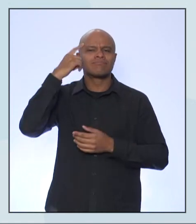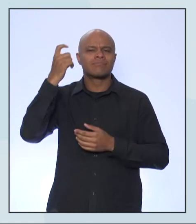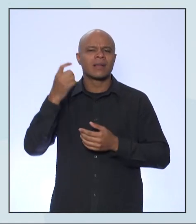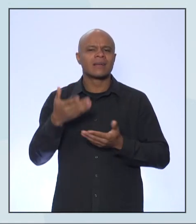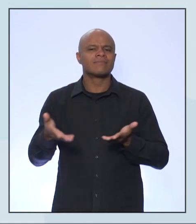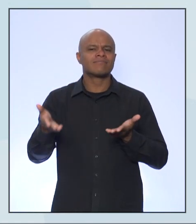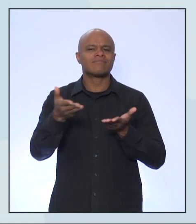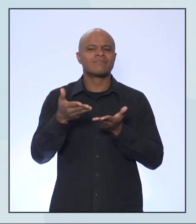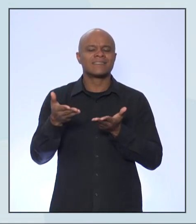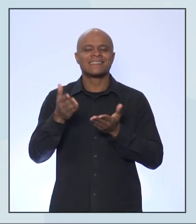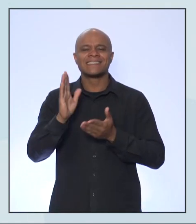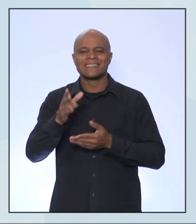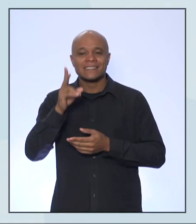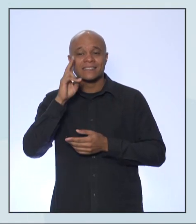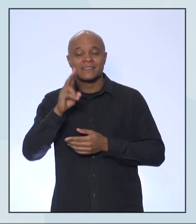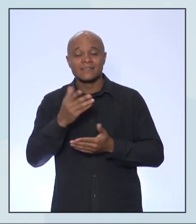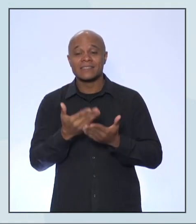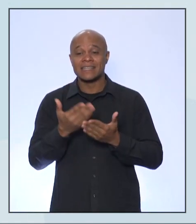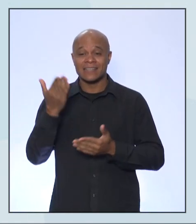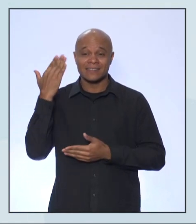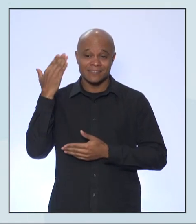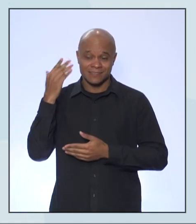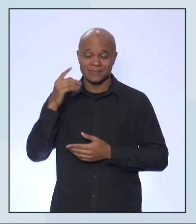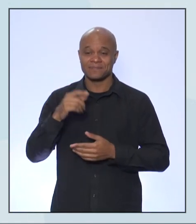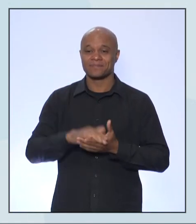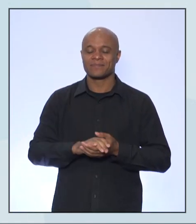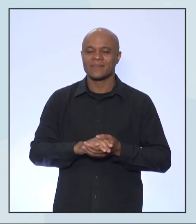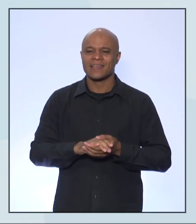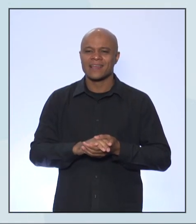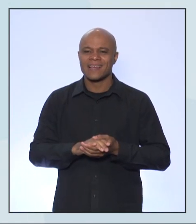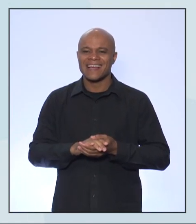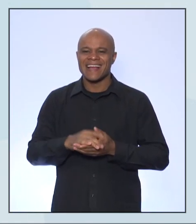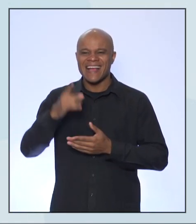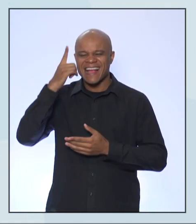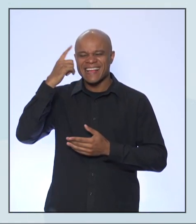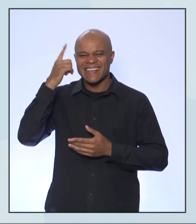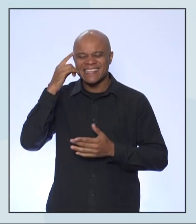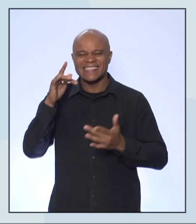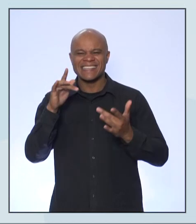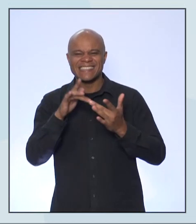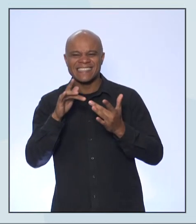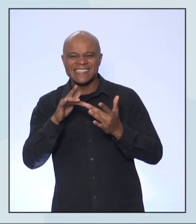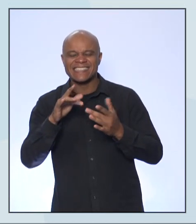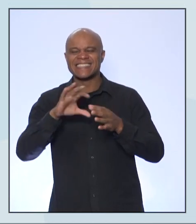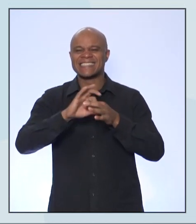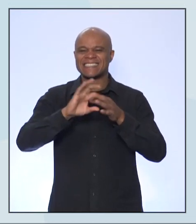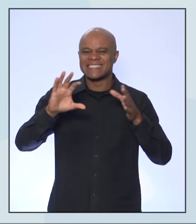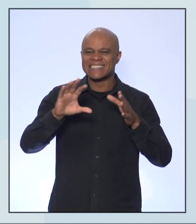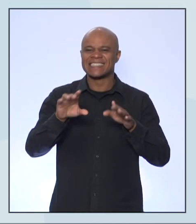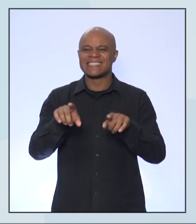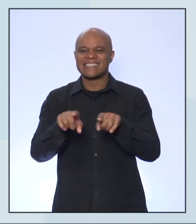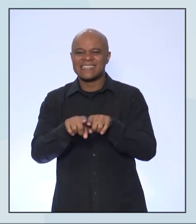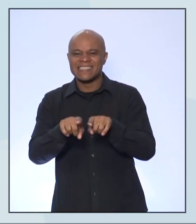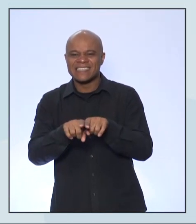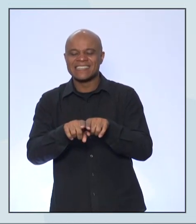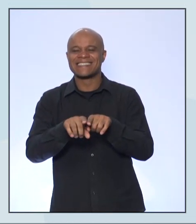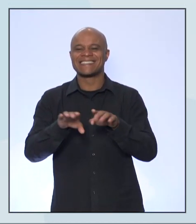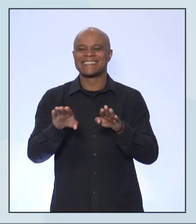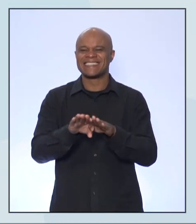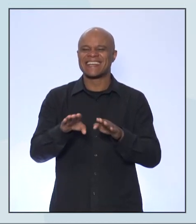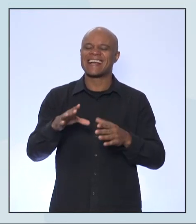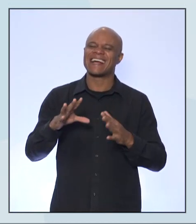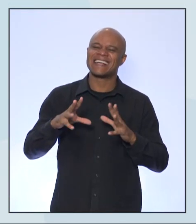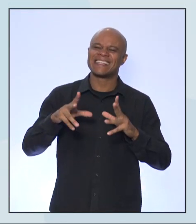Vocês já viram isso nas aulas anteriores. São ideias relacionadas à liberdade, igualdade, e essas ideias elas foram